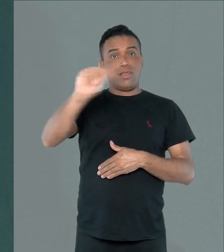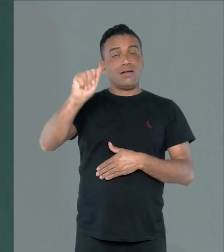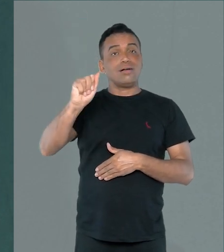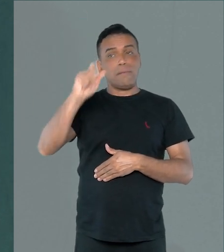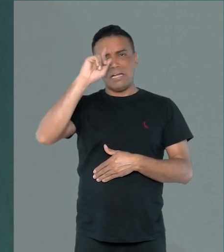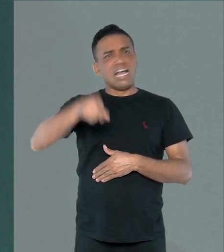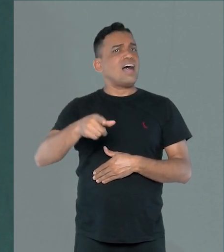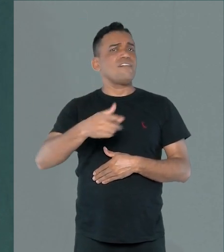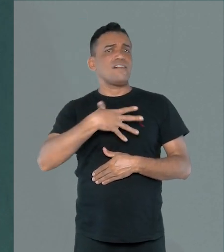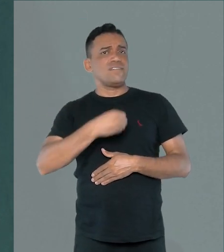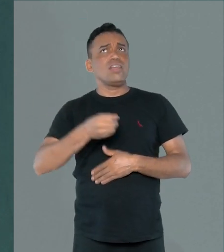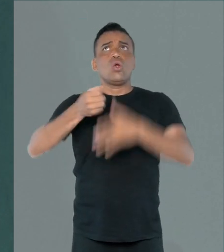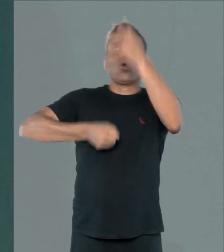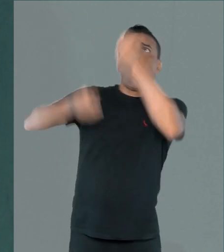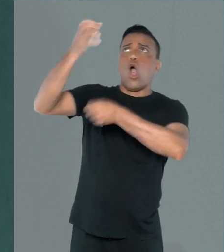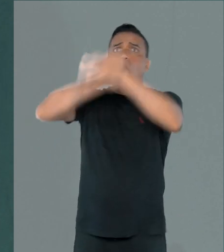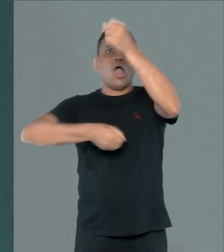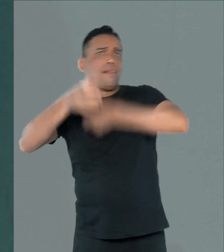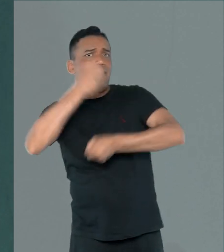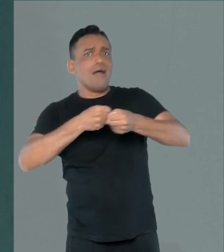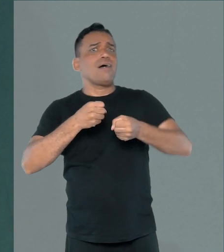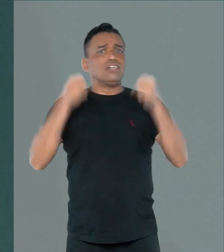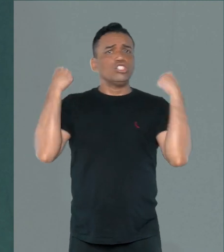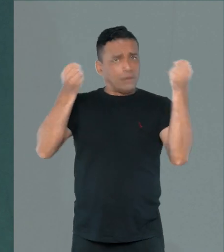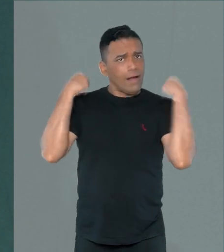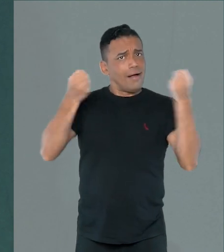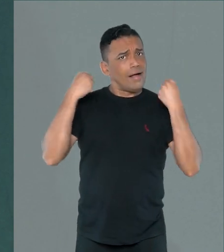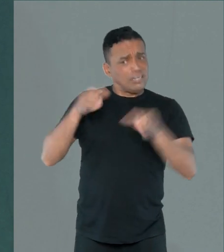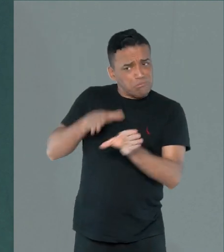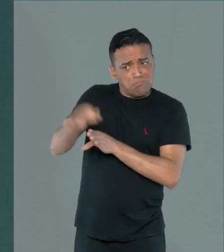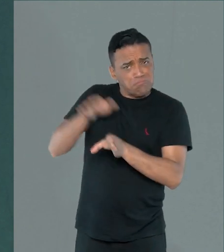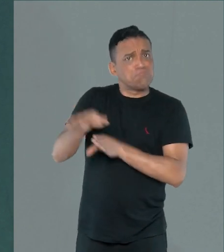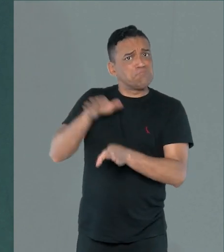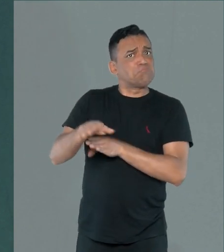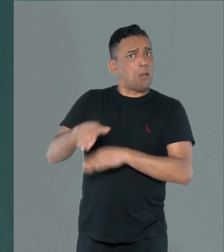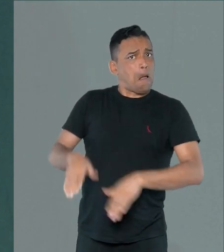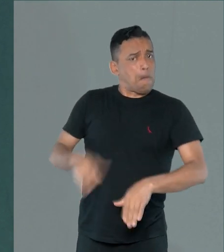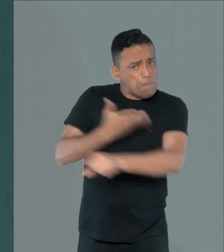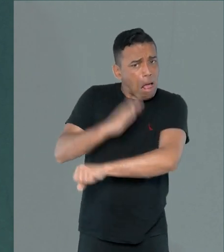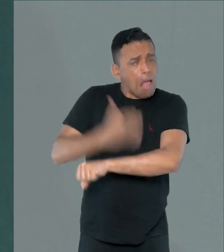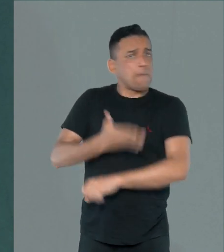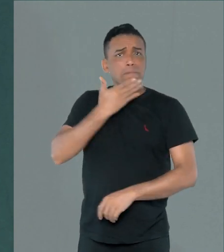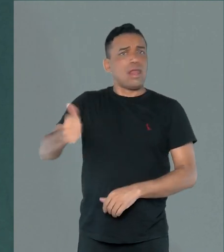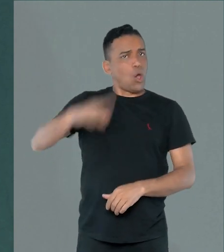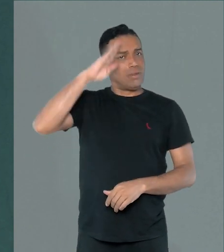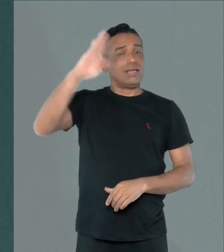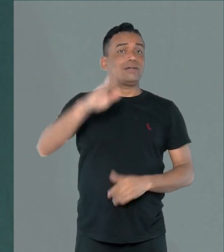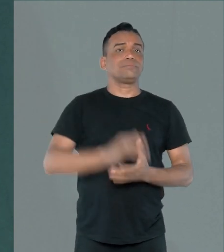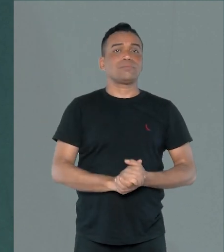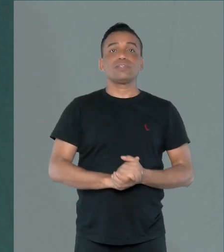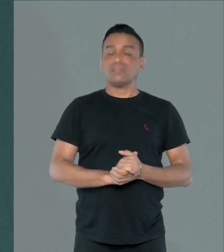fazia eles fazerem ginástica, exigia deles que eles fossem os melhores militares, manda o coitado do Conde d'Eu